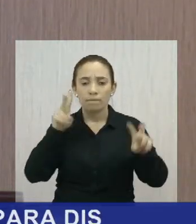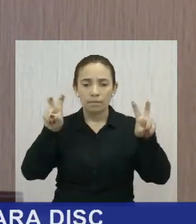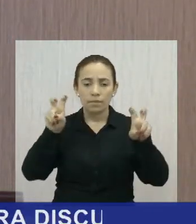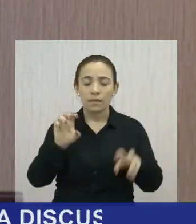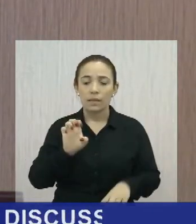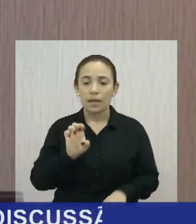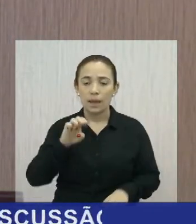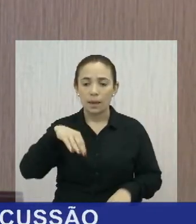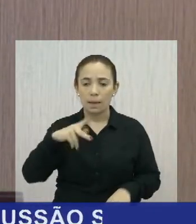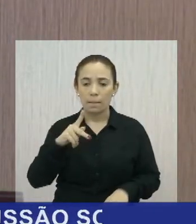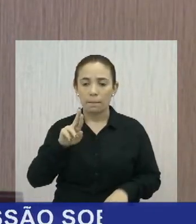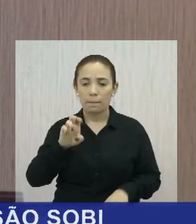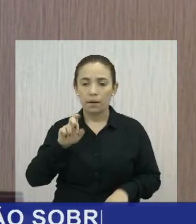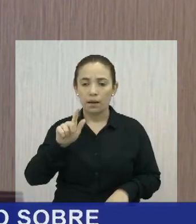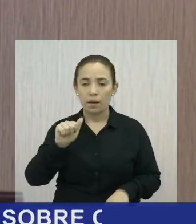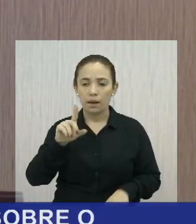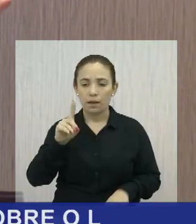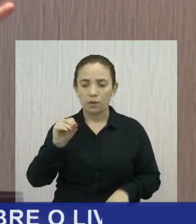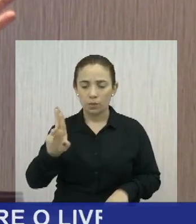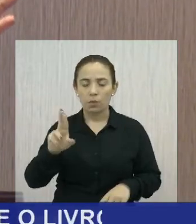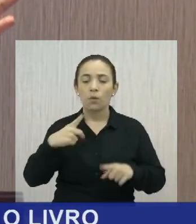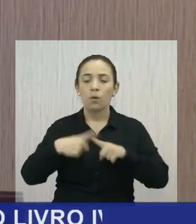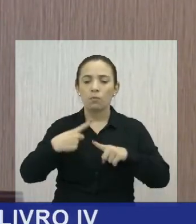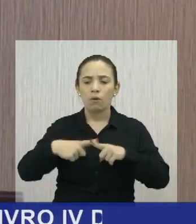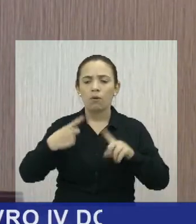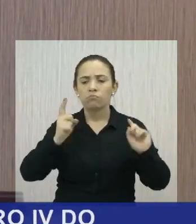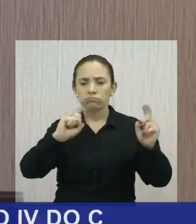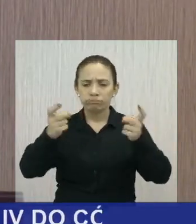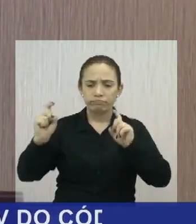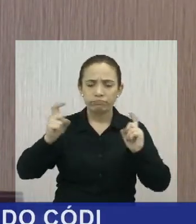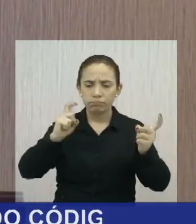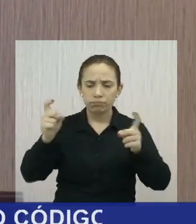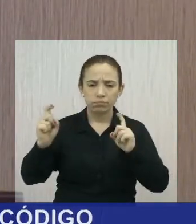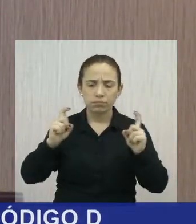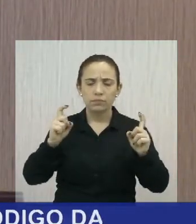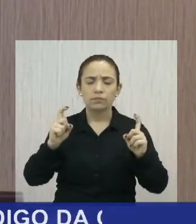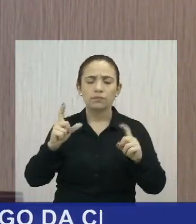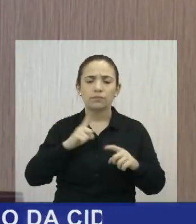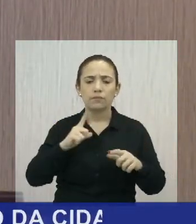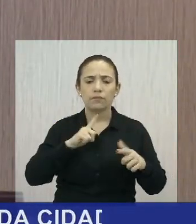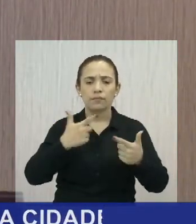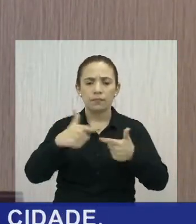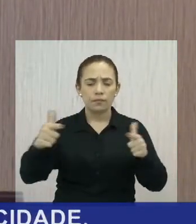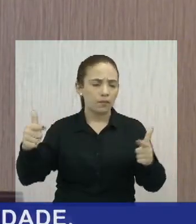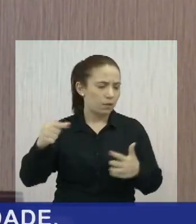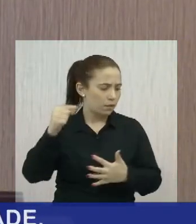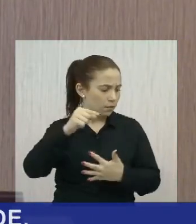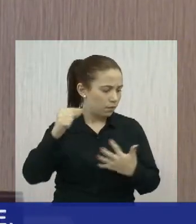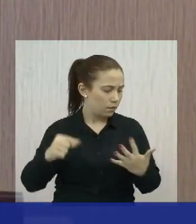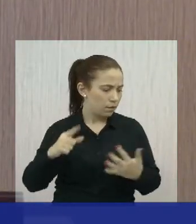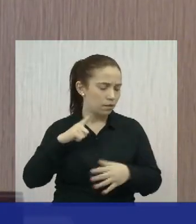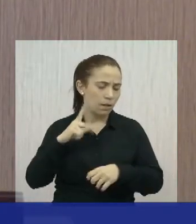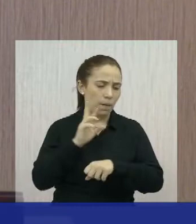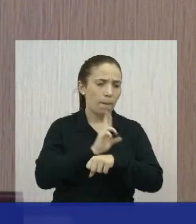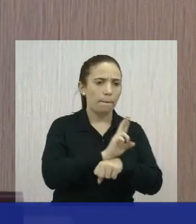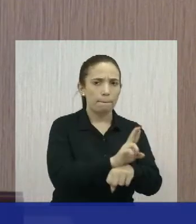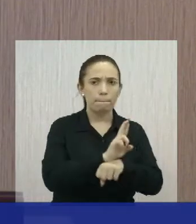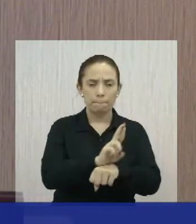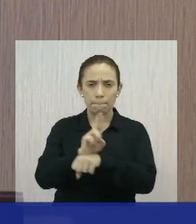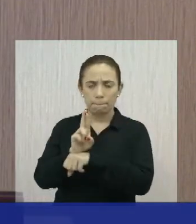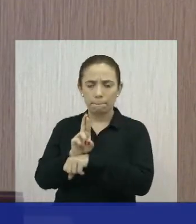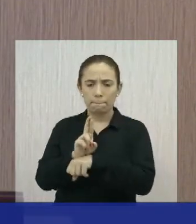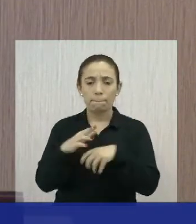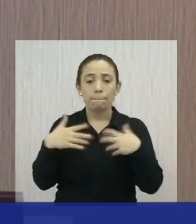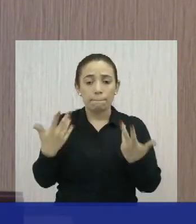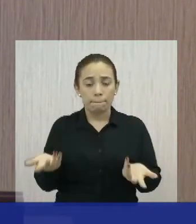empregador, até porque amplia essa discussão e abrange tantas outras categorias que aqui estão representadas.